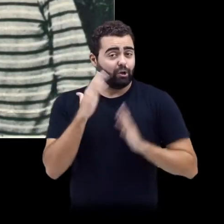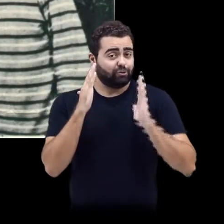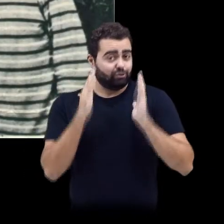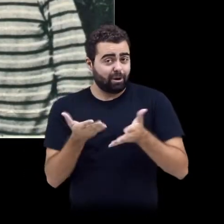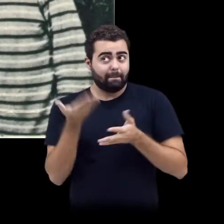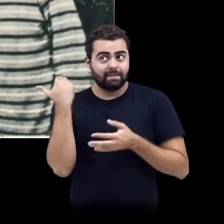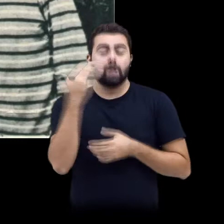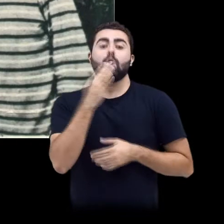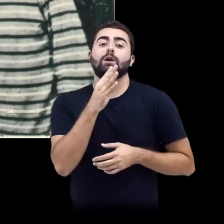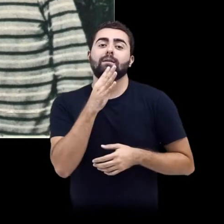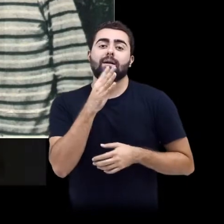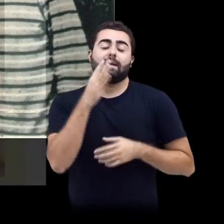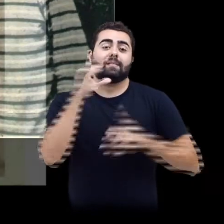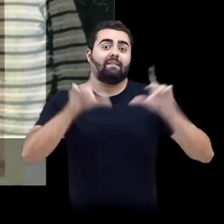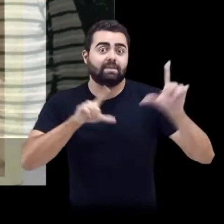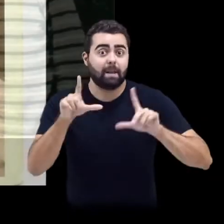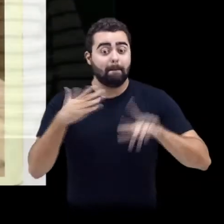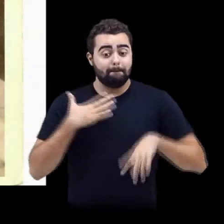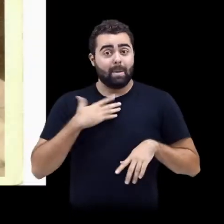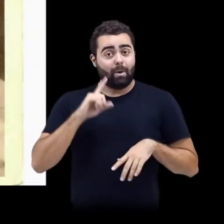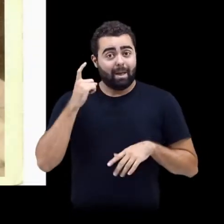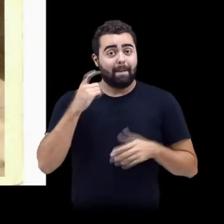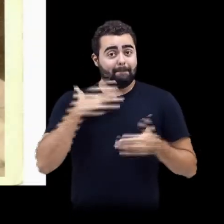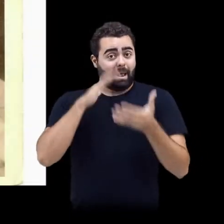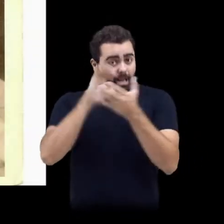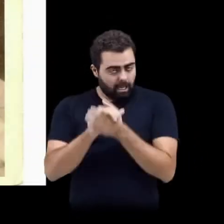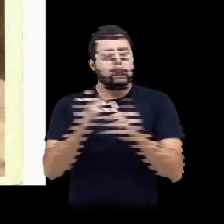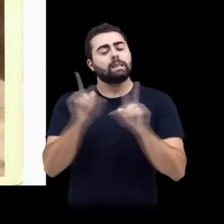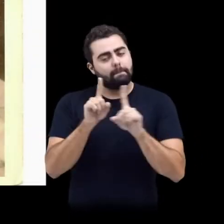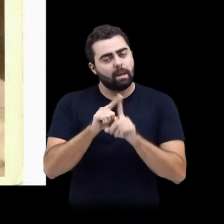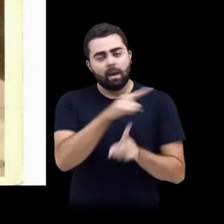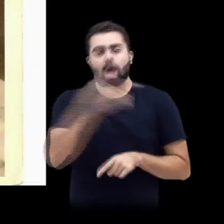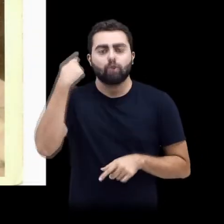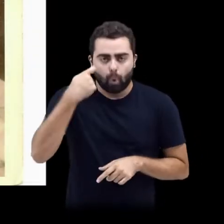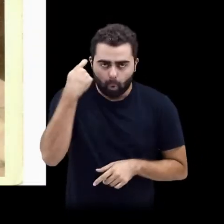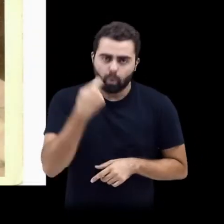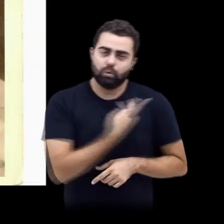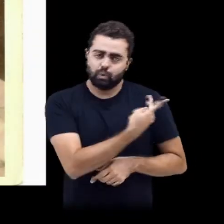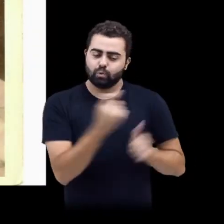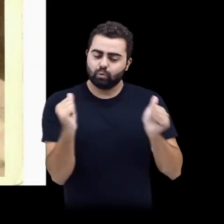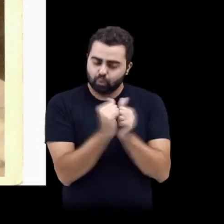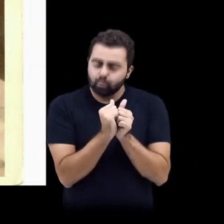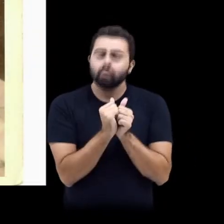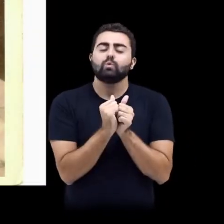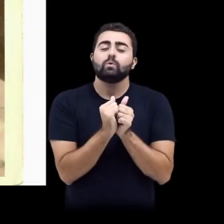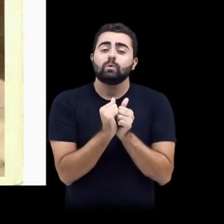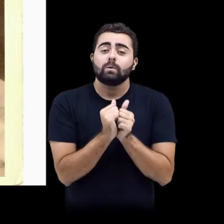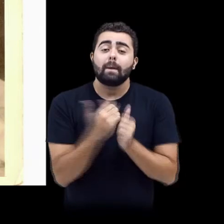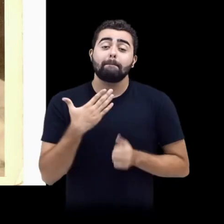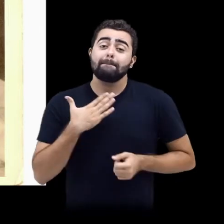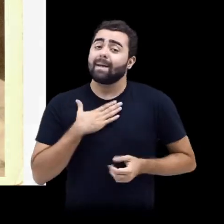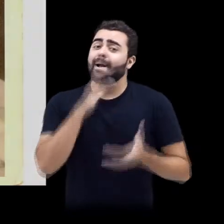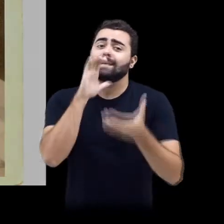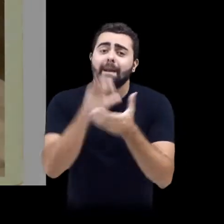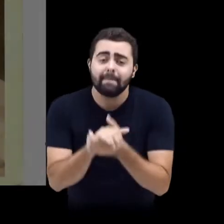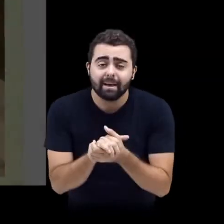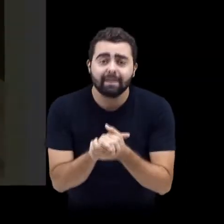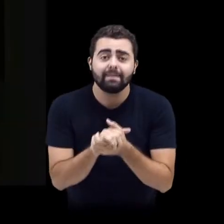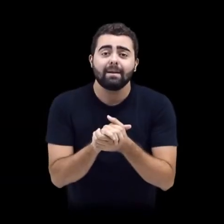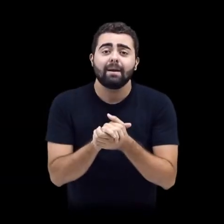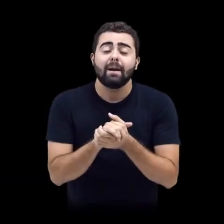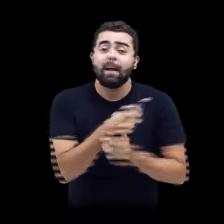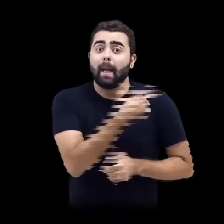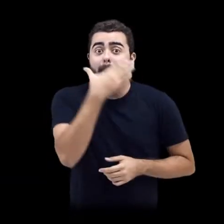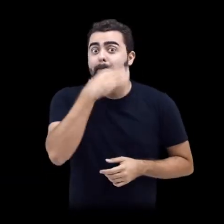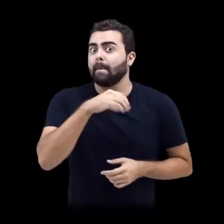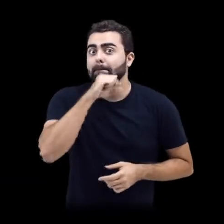era uma figura pública, meu marido era uma figura pública, era ator. E então no meu casamento era onde papai não